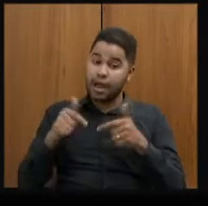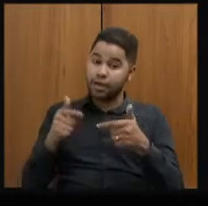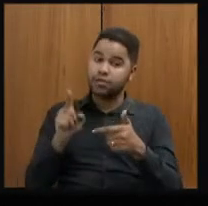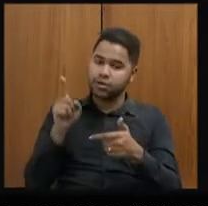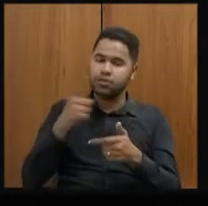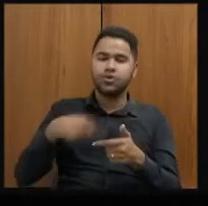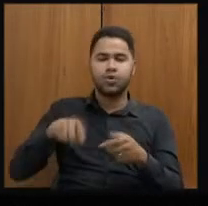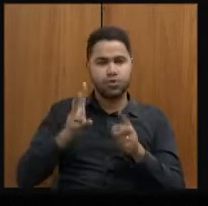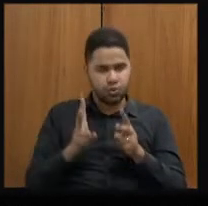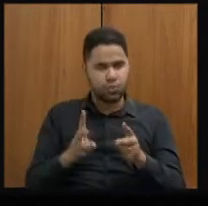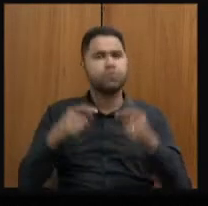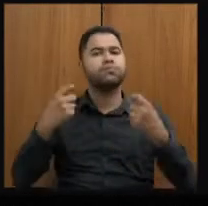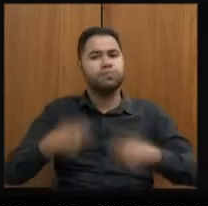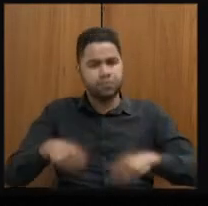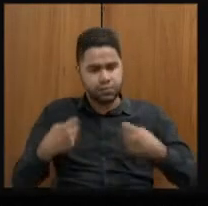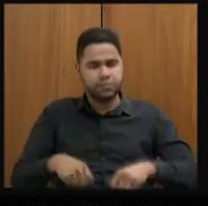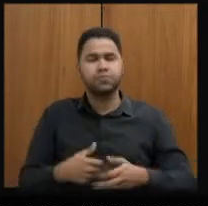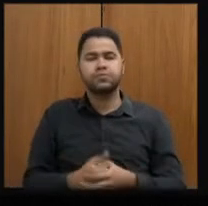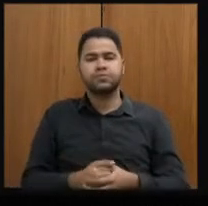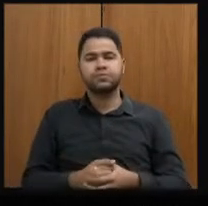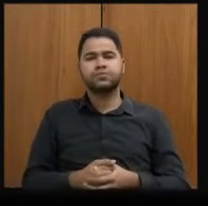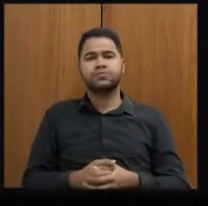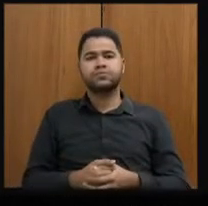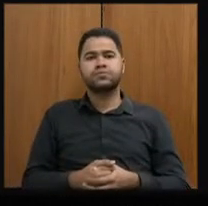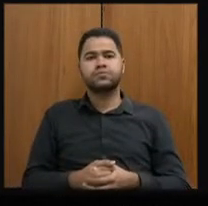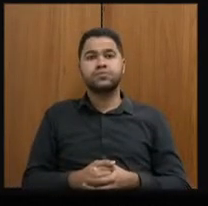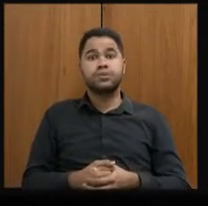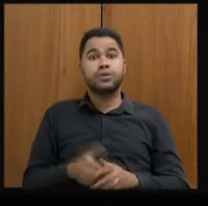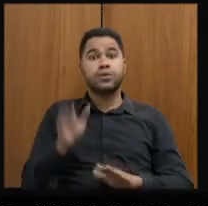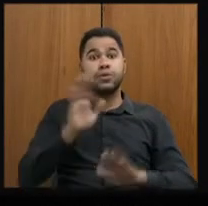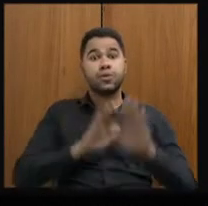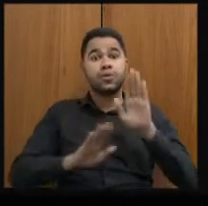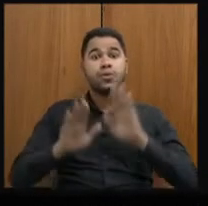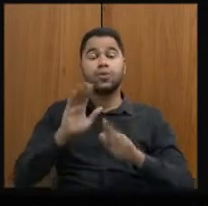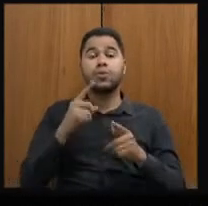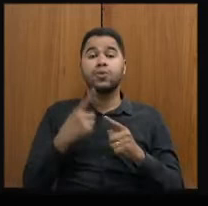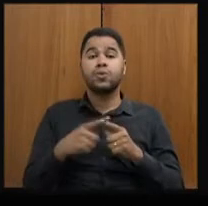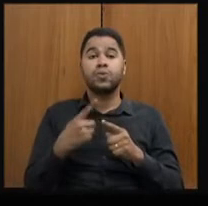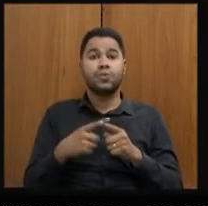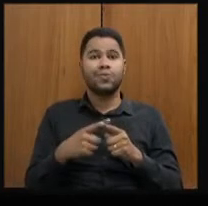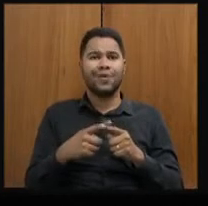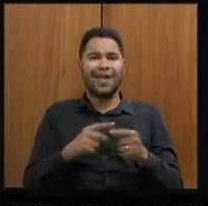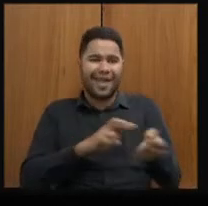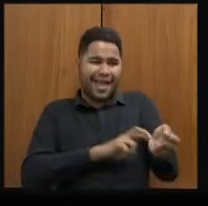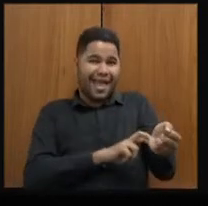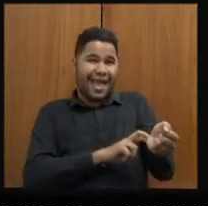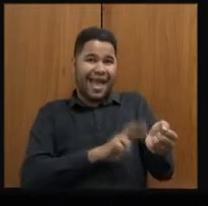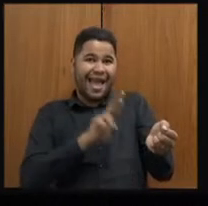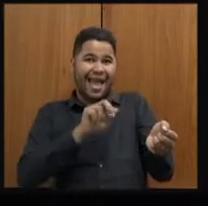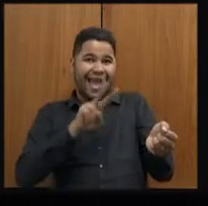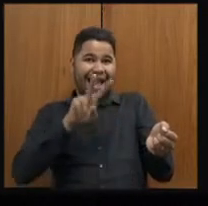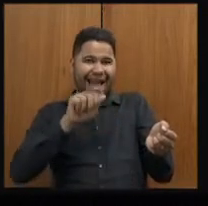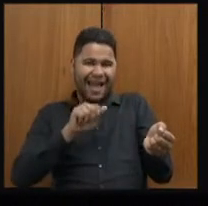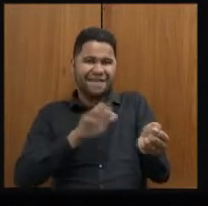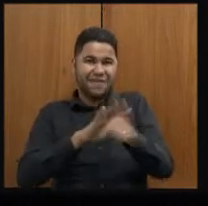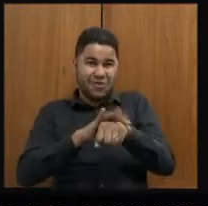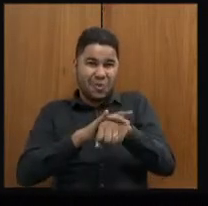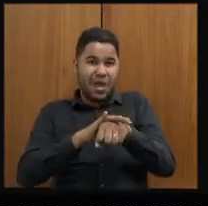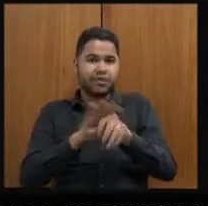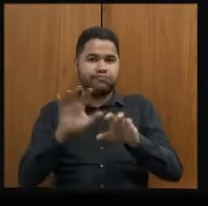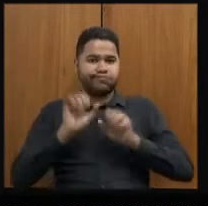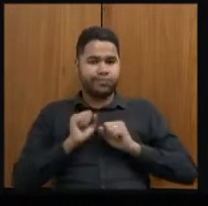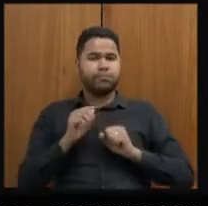como essa nós temos continuar fazendo e nos precavermos porque a raiva ela mata né é uma vez que